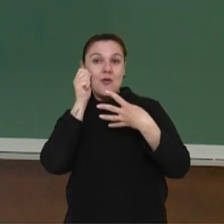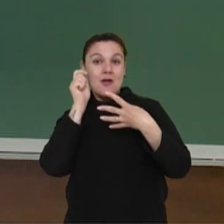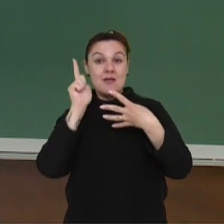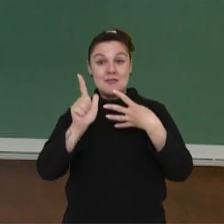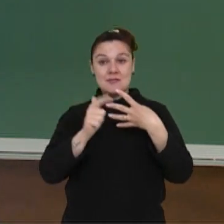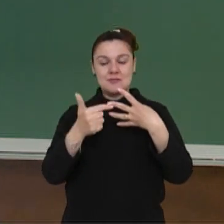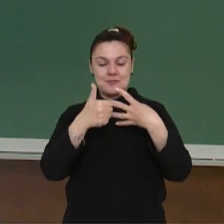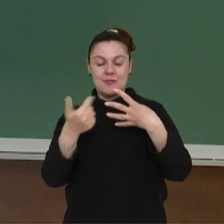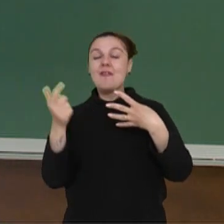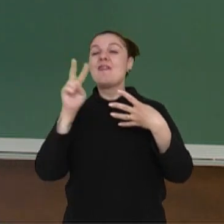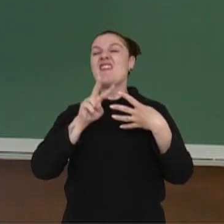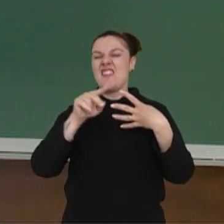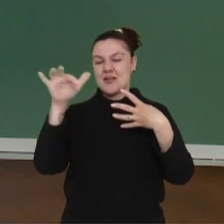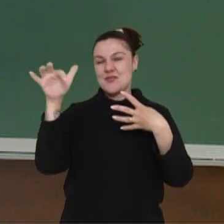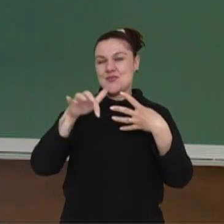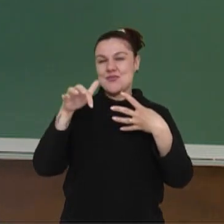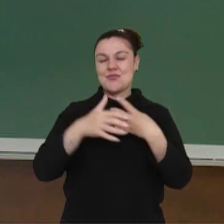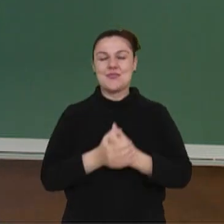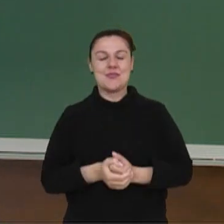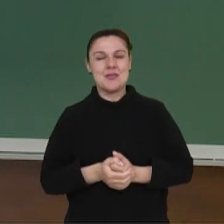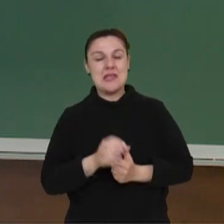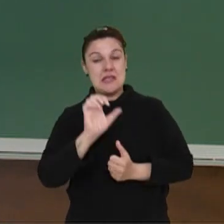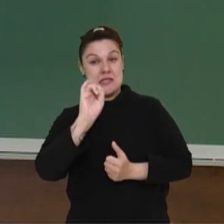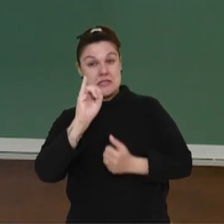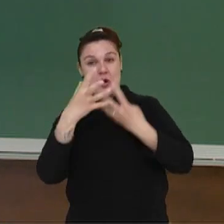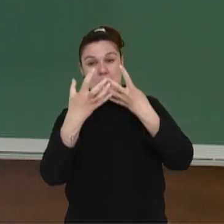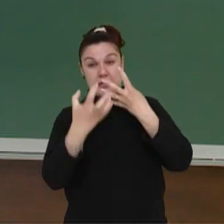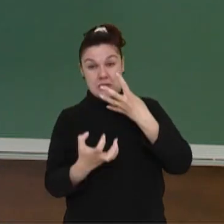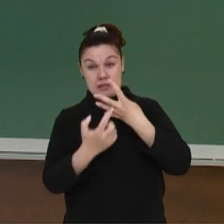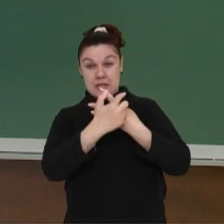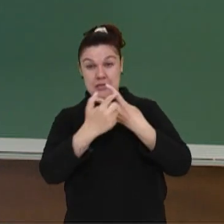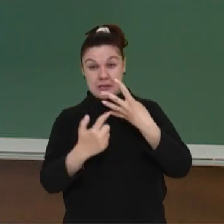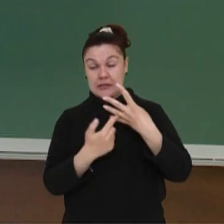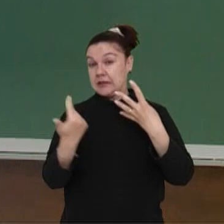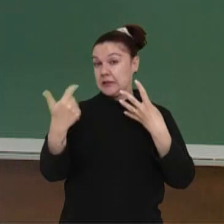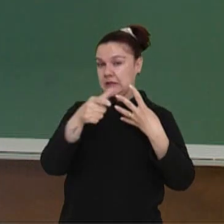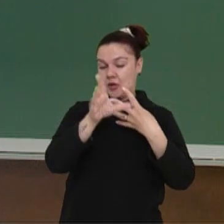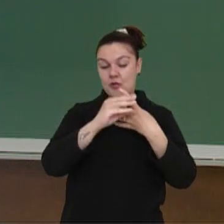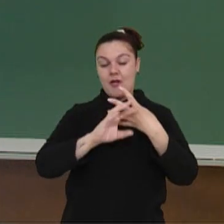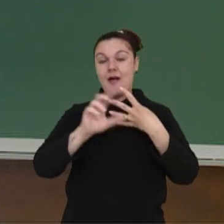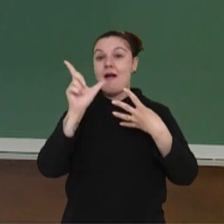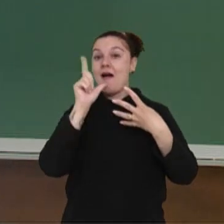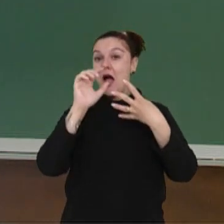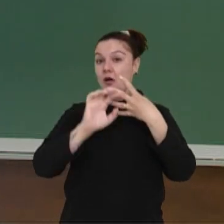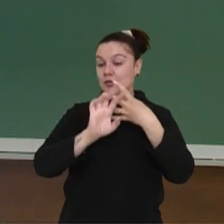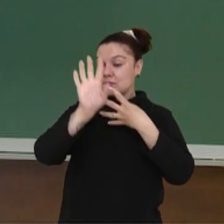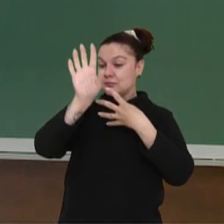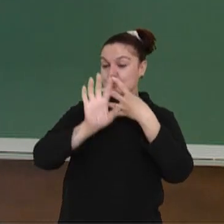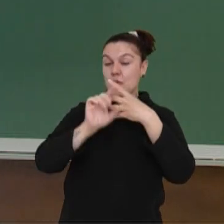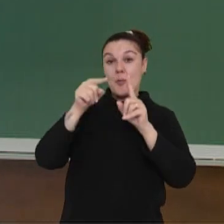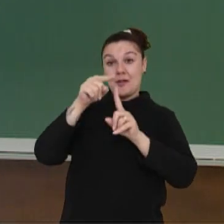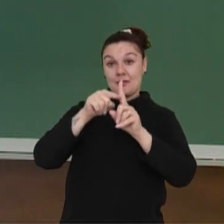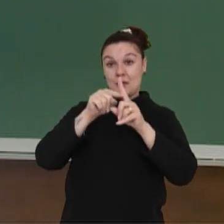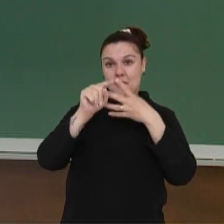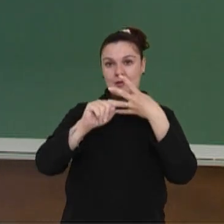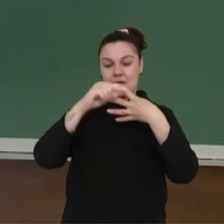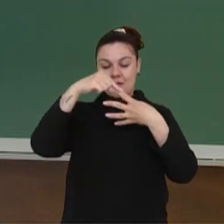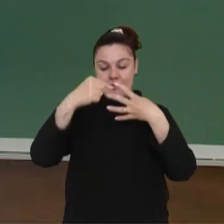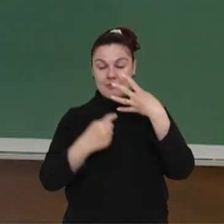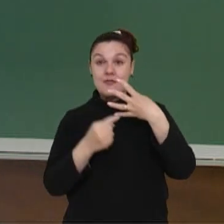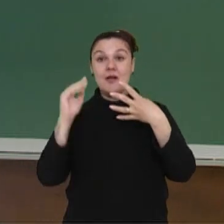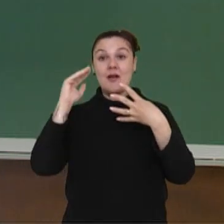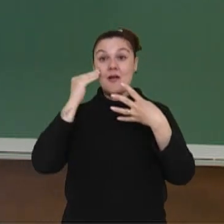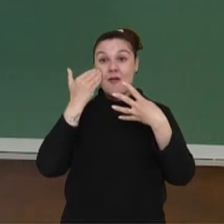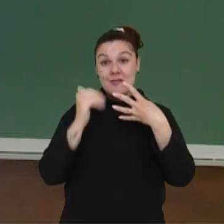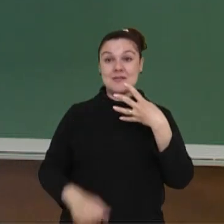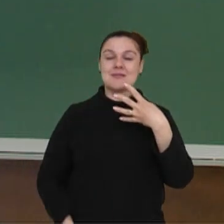o galinho indica que o tempo está para chuva. Quando tem um tempo bem seco, essa umidade vai evaporando com o aumento da temperatura e o galinho fica